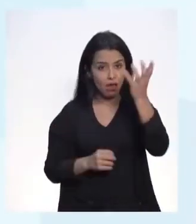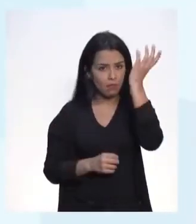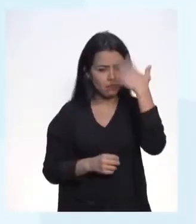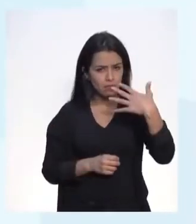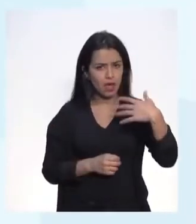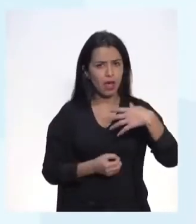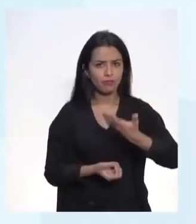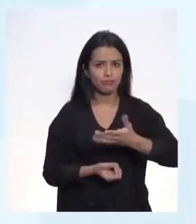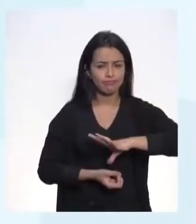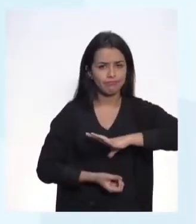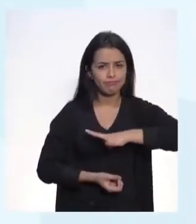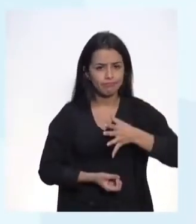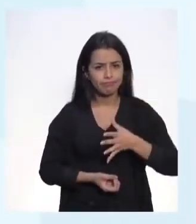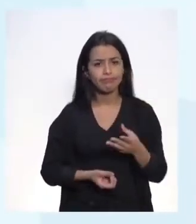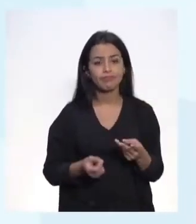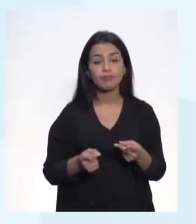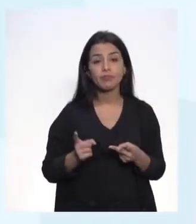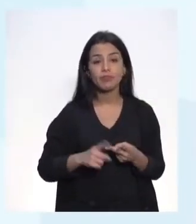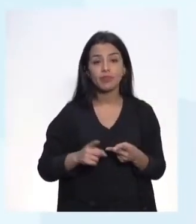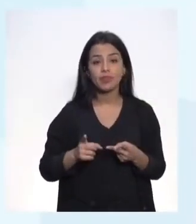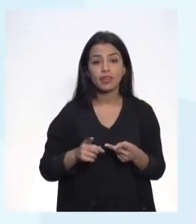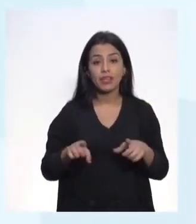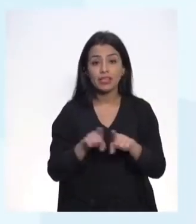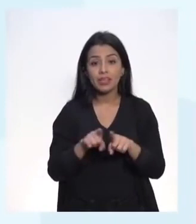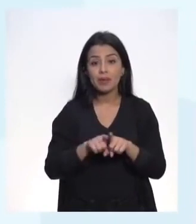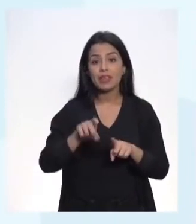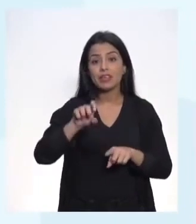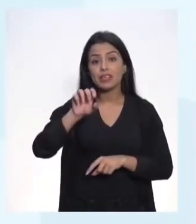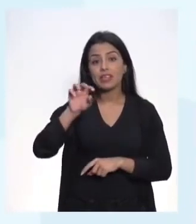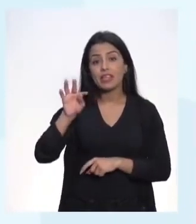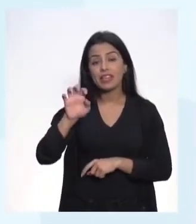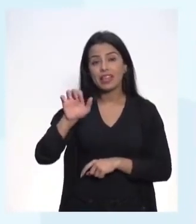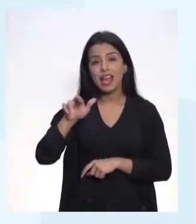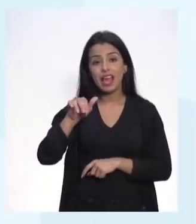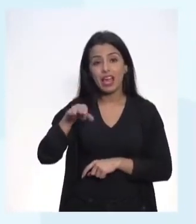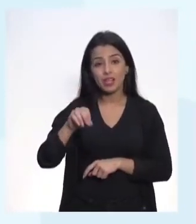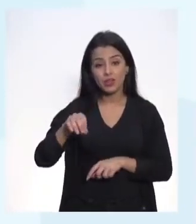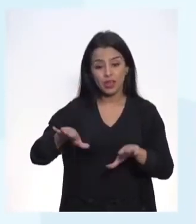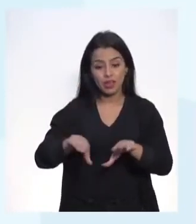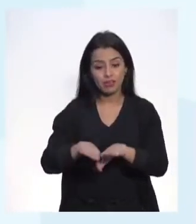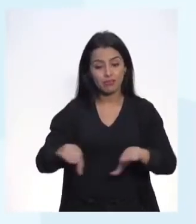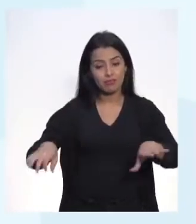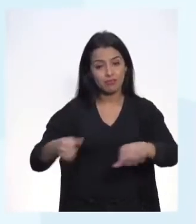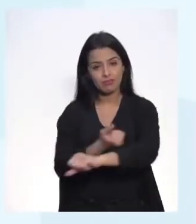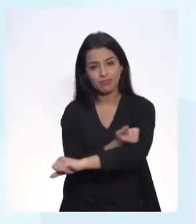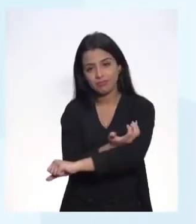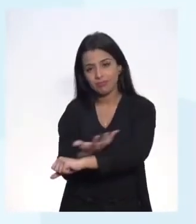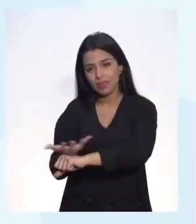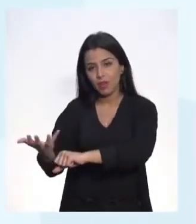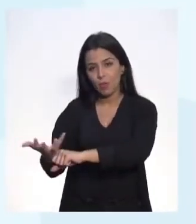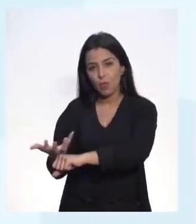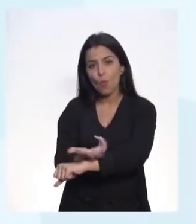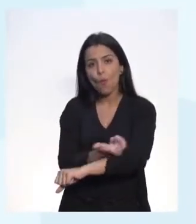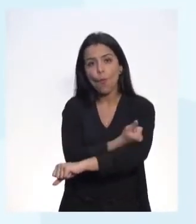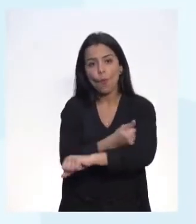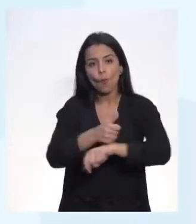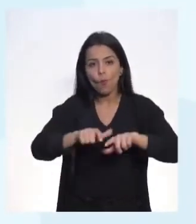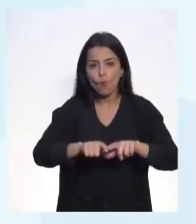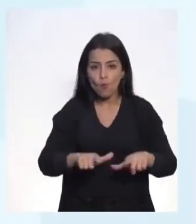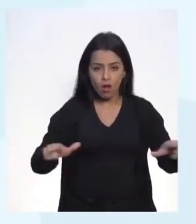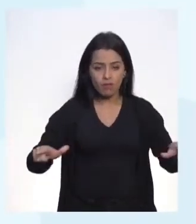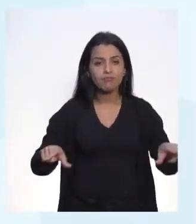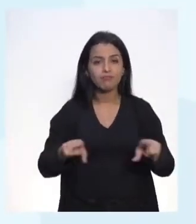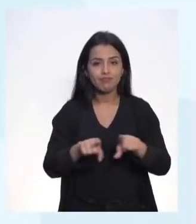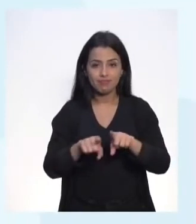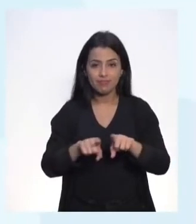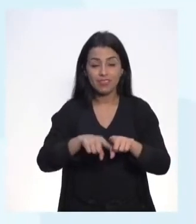bravo. Aí tem agreste ou silvestre, terreno não cultivado, coberto de mato, que é o caso aqui que eles enfrentavam essa terra brávia,